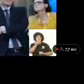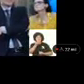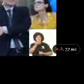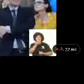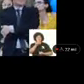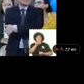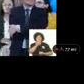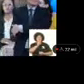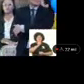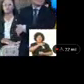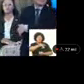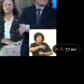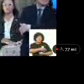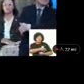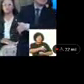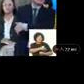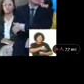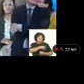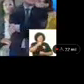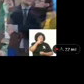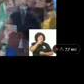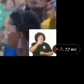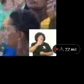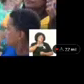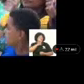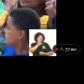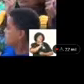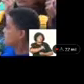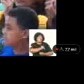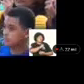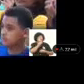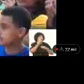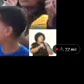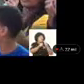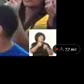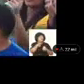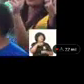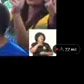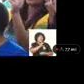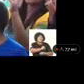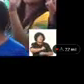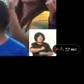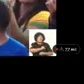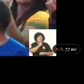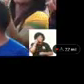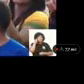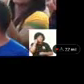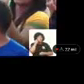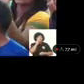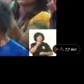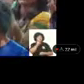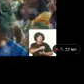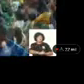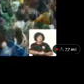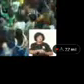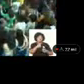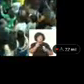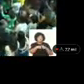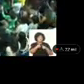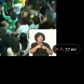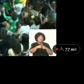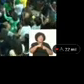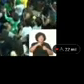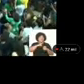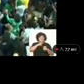homenageá-los e dizer o meu amor. Dizer o tamanho do amor que eu tinha por vocês naquele dia. Porque tinha uma célula de surdos dentro